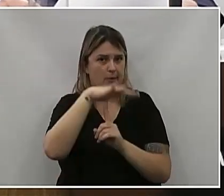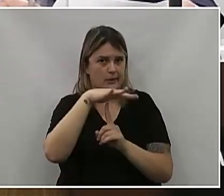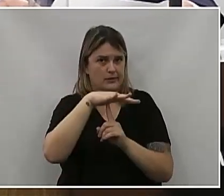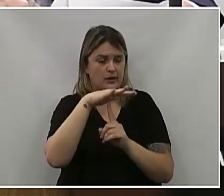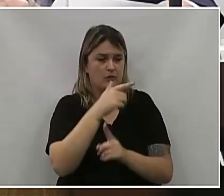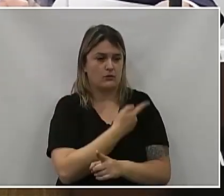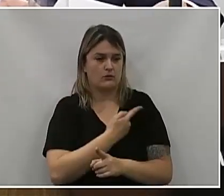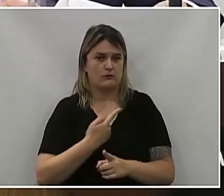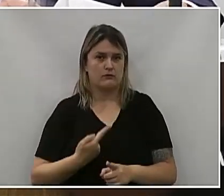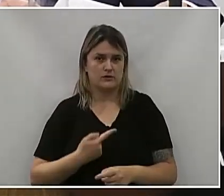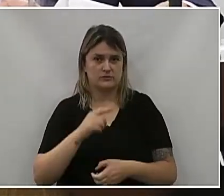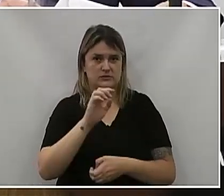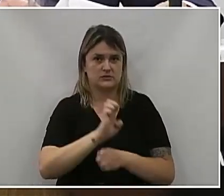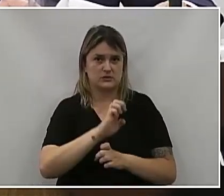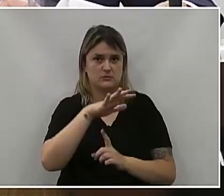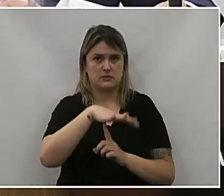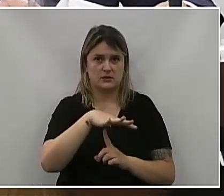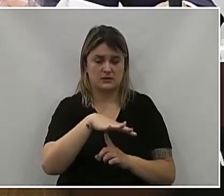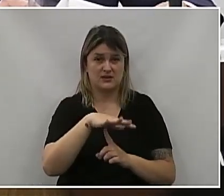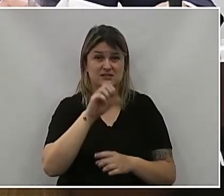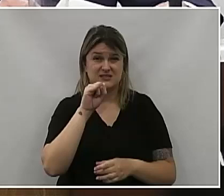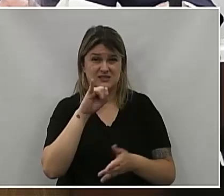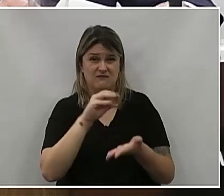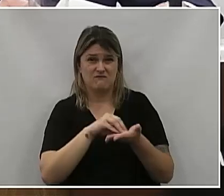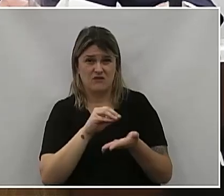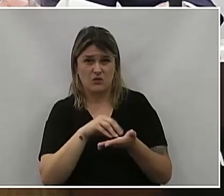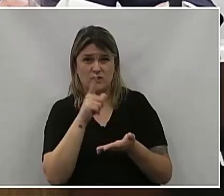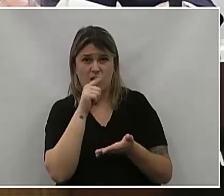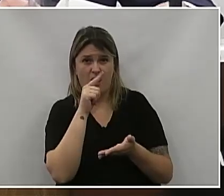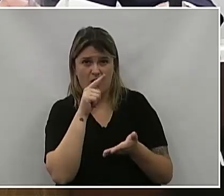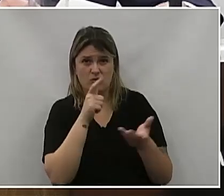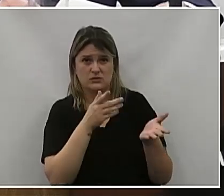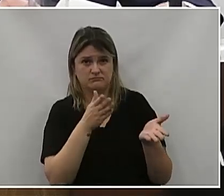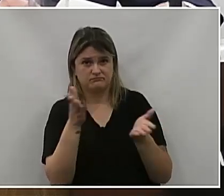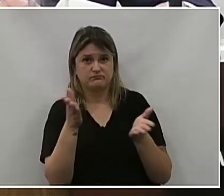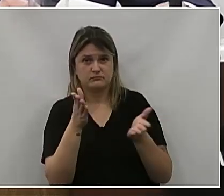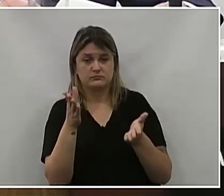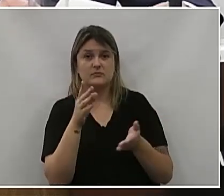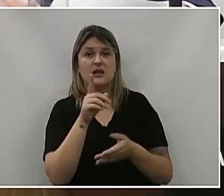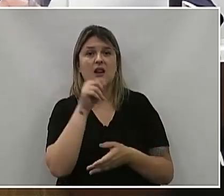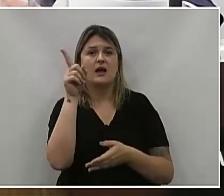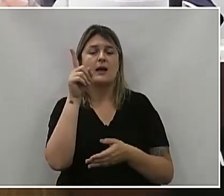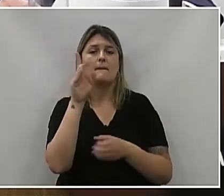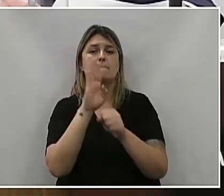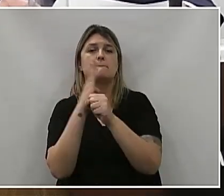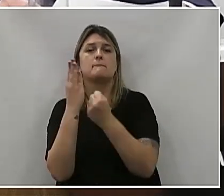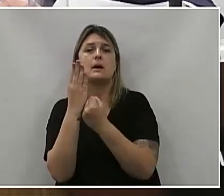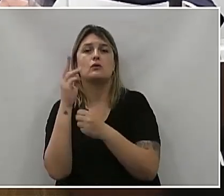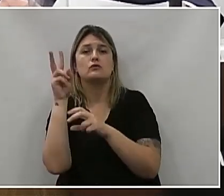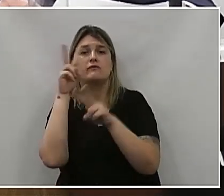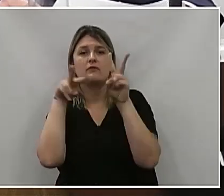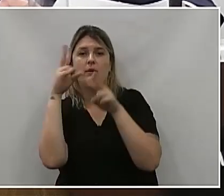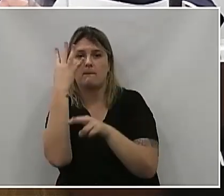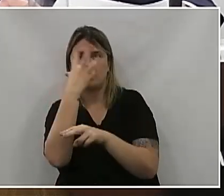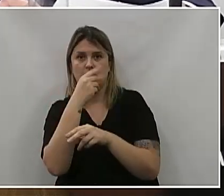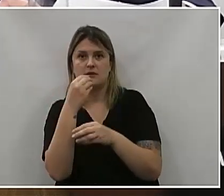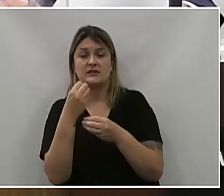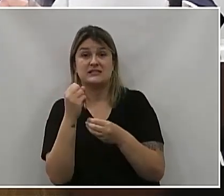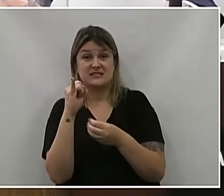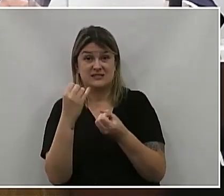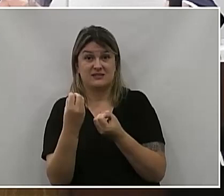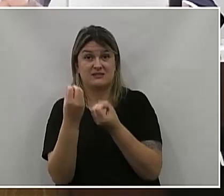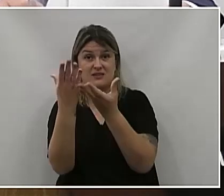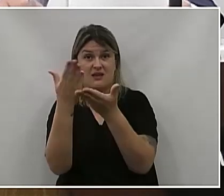pelo governo do estado. A falta de acesso à água potável é um problema significativo no bairro Bela Vista. Ao distribuir caixas de água, pode